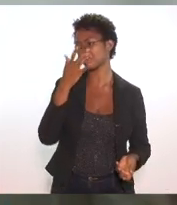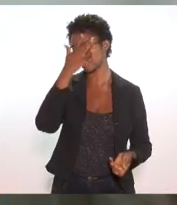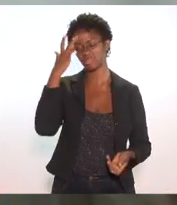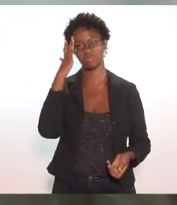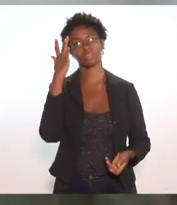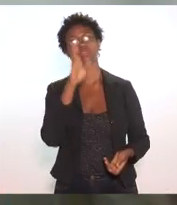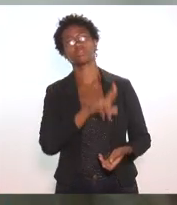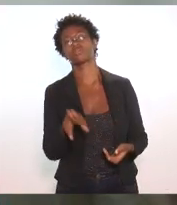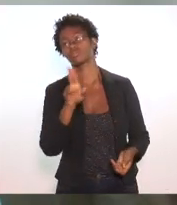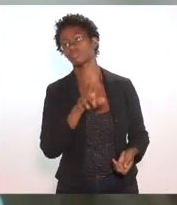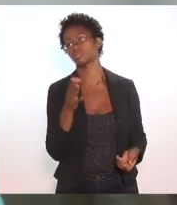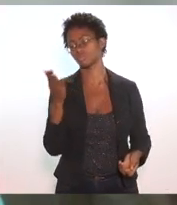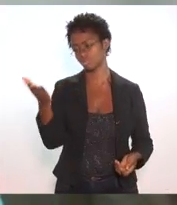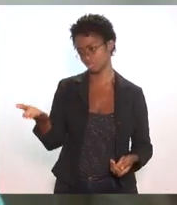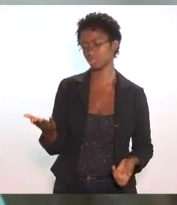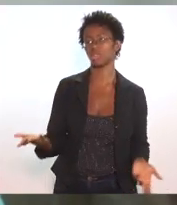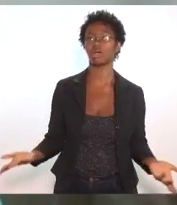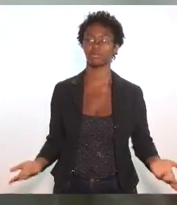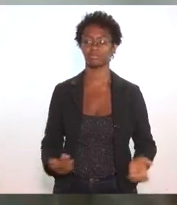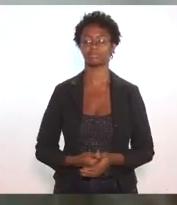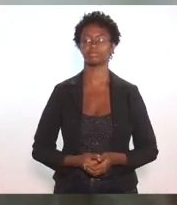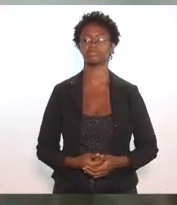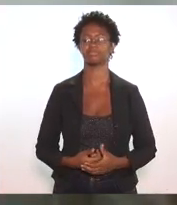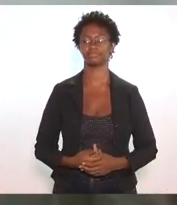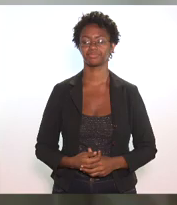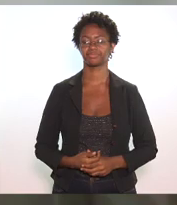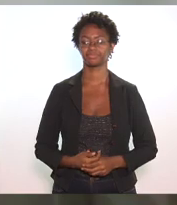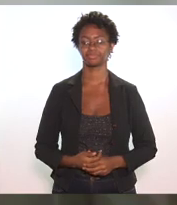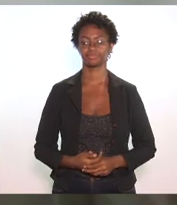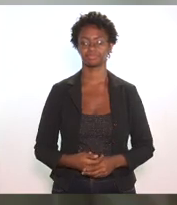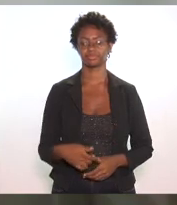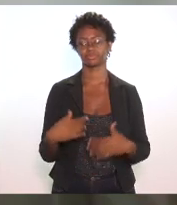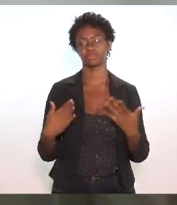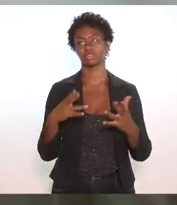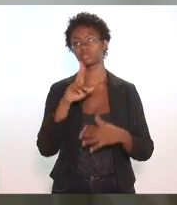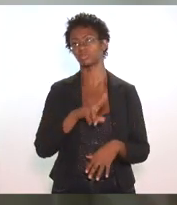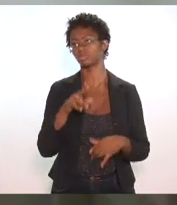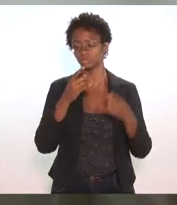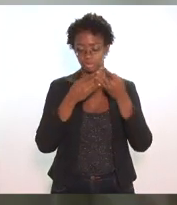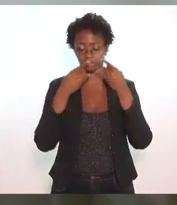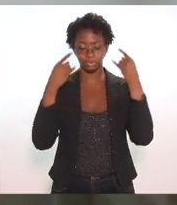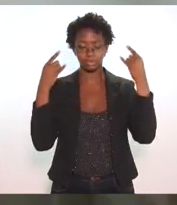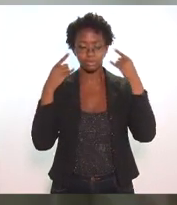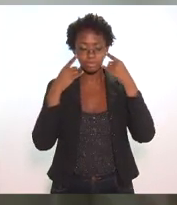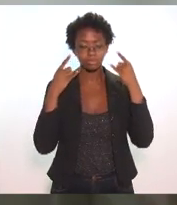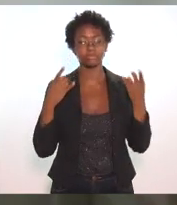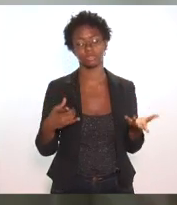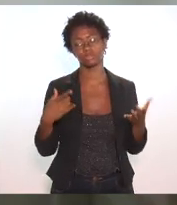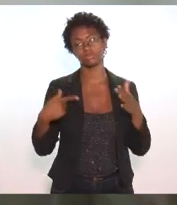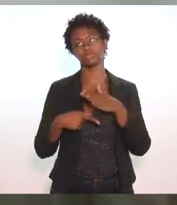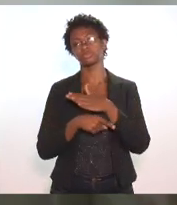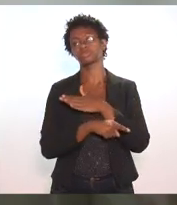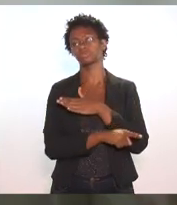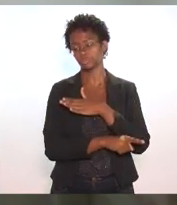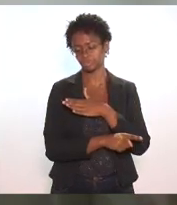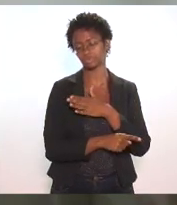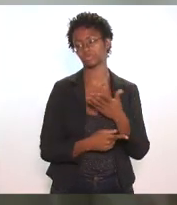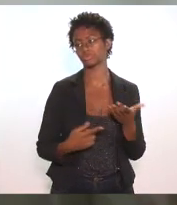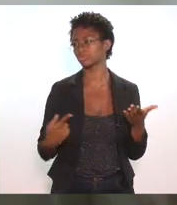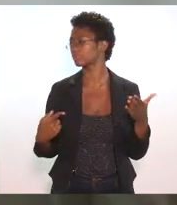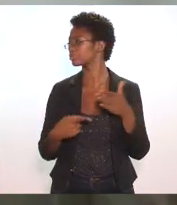medo desta gripinha. Então, o uso de máscara foi profundamente